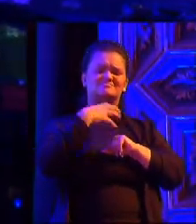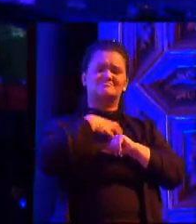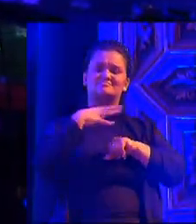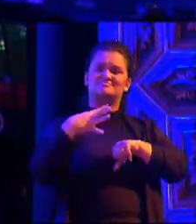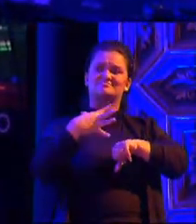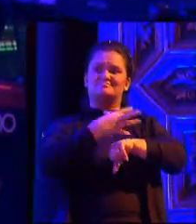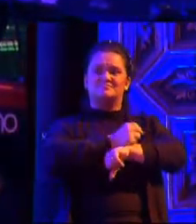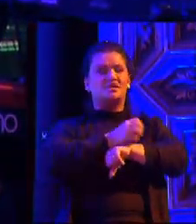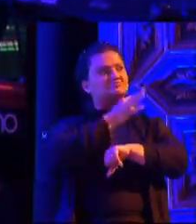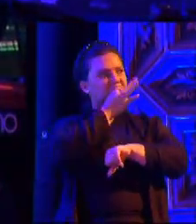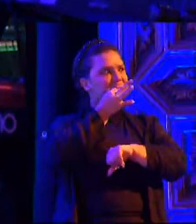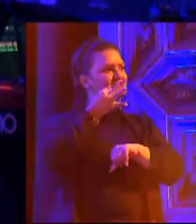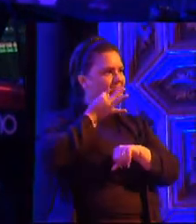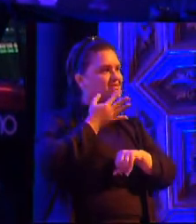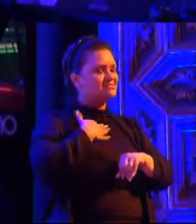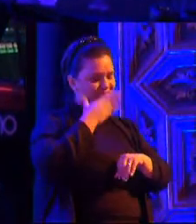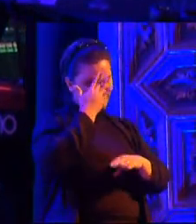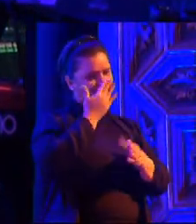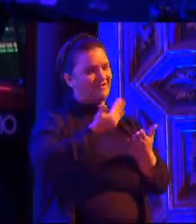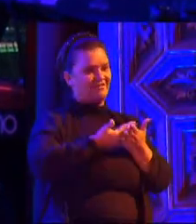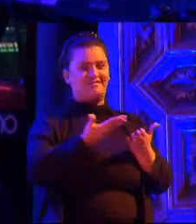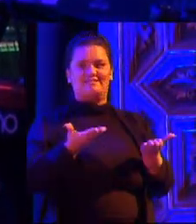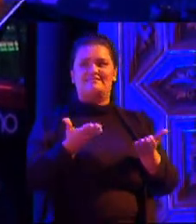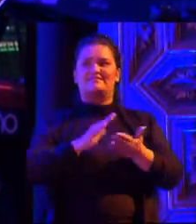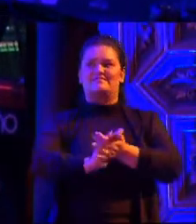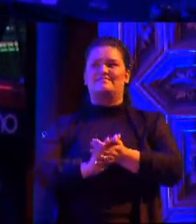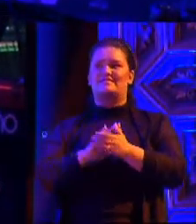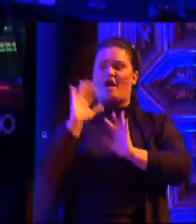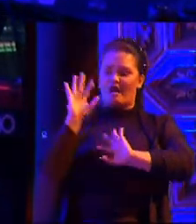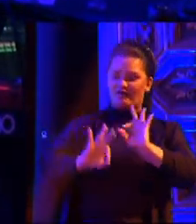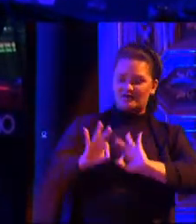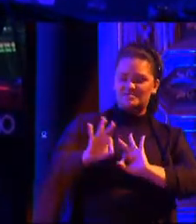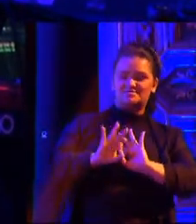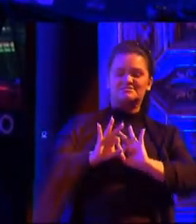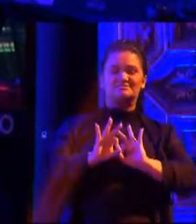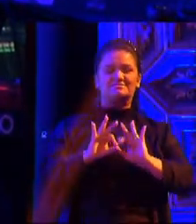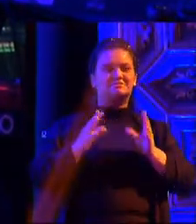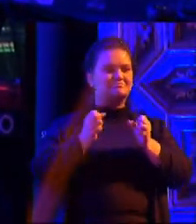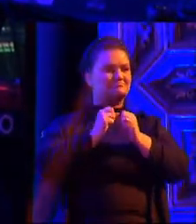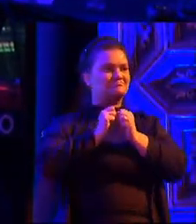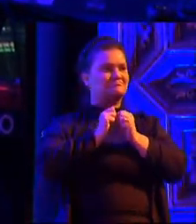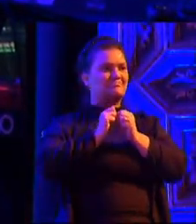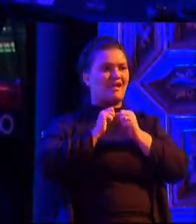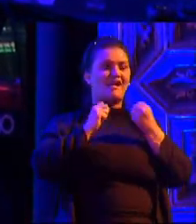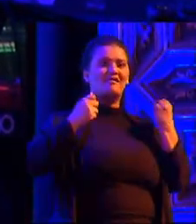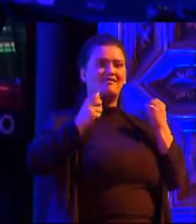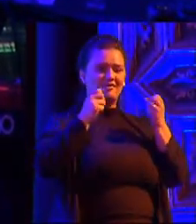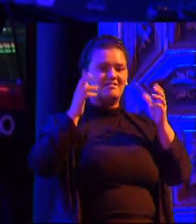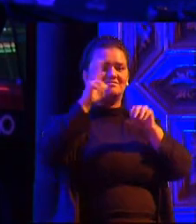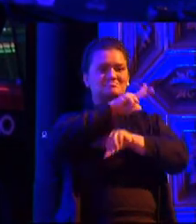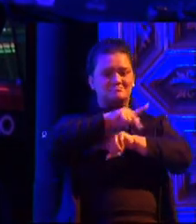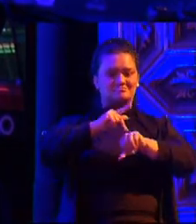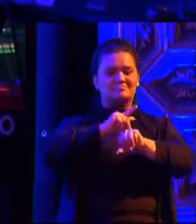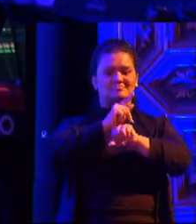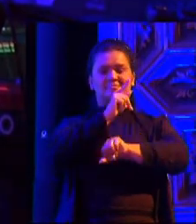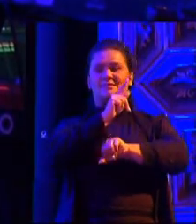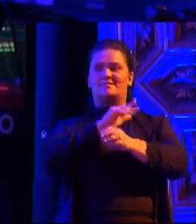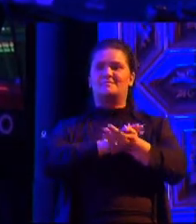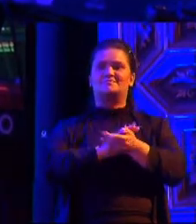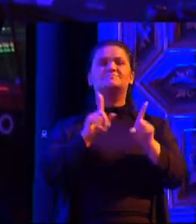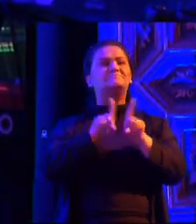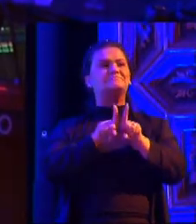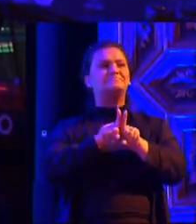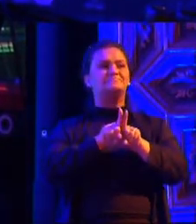grande surpresa, de verdade. Muito obrigada à curadoria desse grande prêmio. E